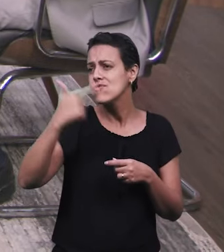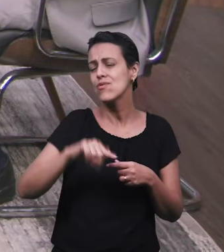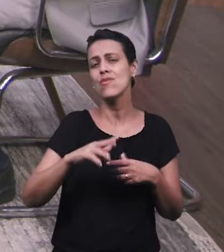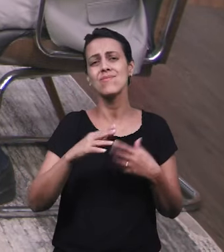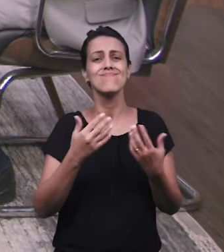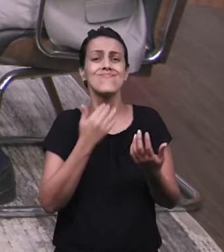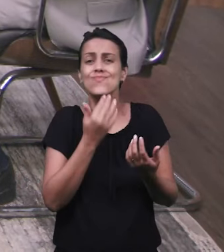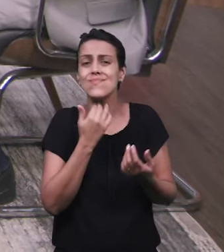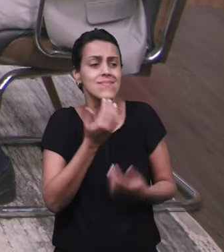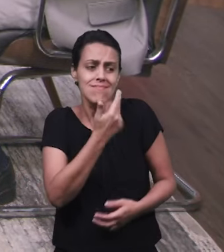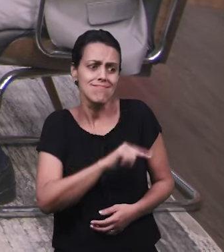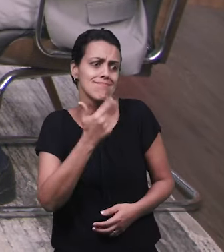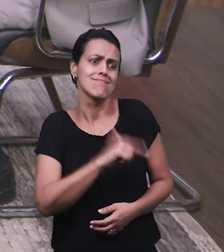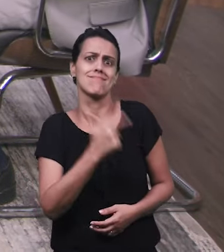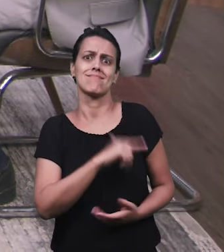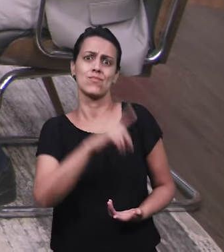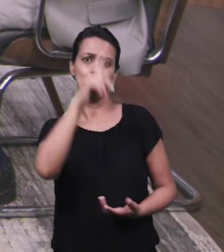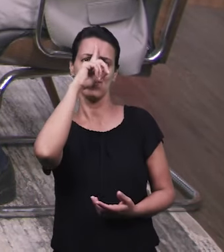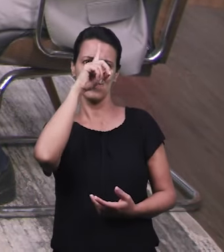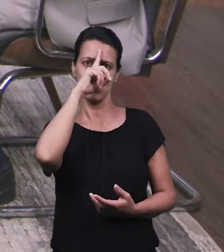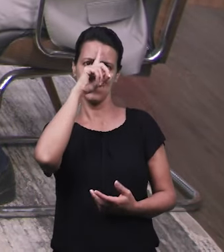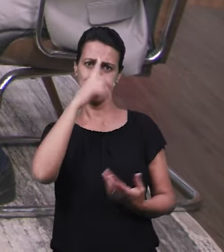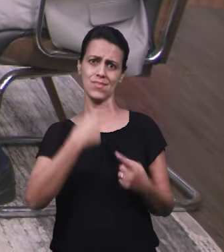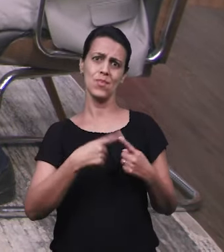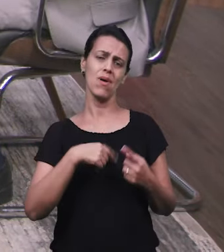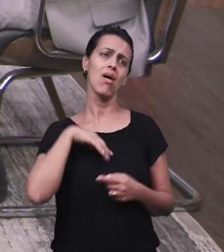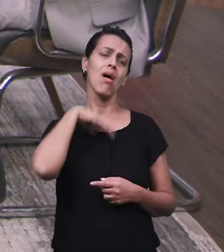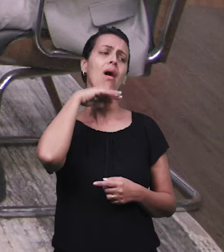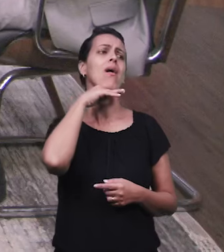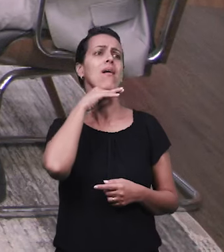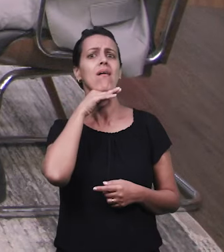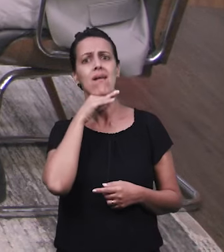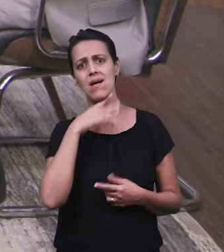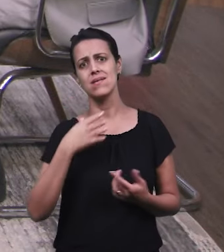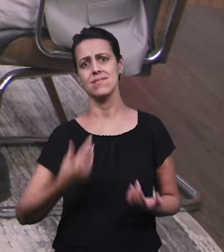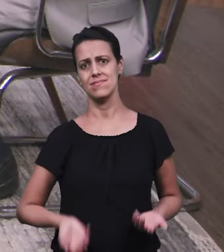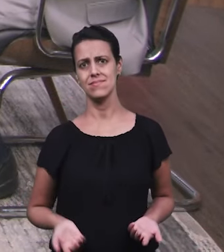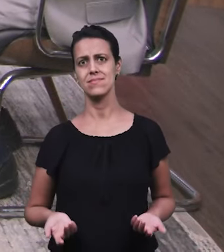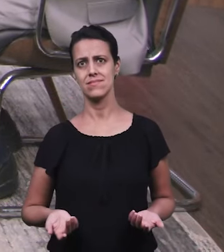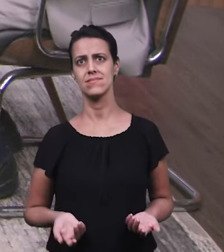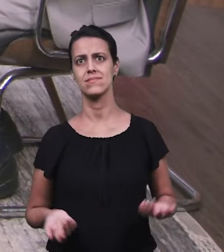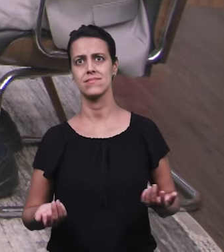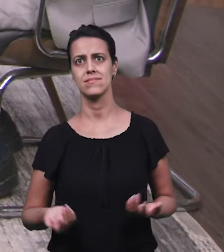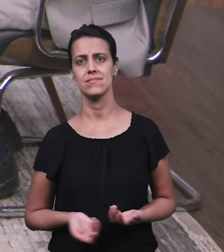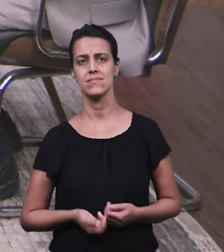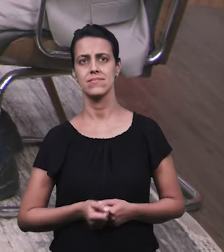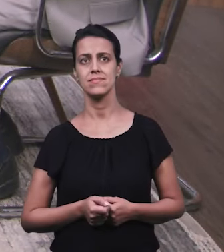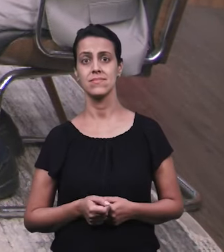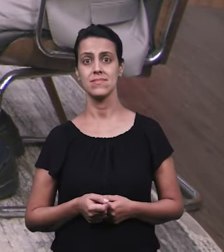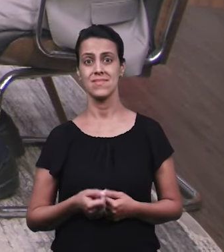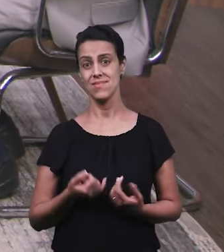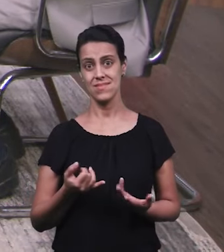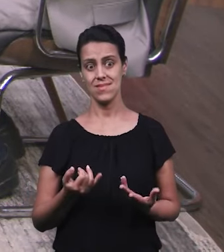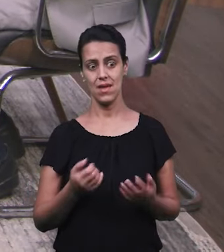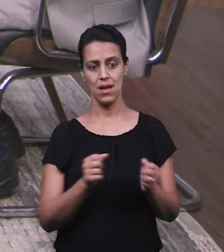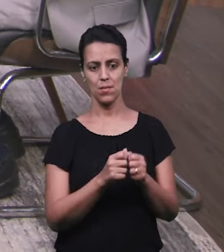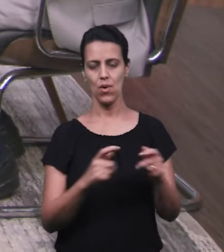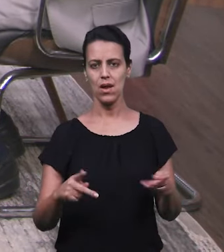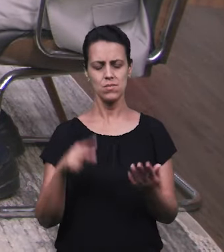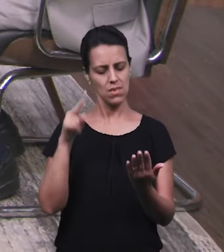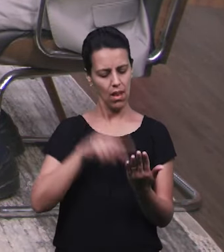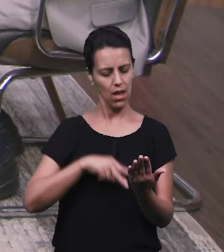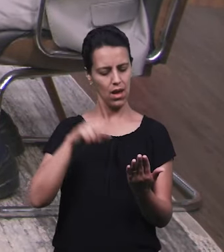dia porque, não é? Então se torna enfadonho para aqueles que estão acompanhando. Se bem que o Apocalipse, por mais